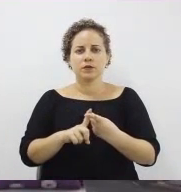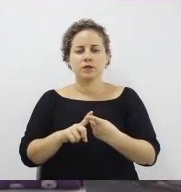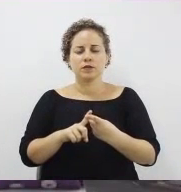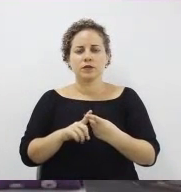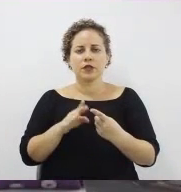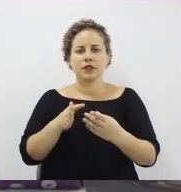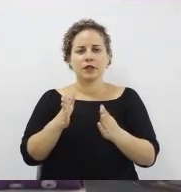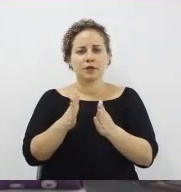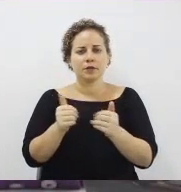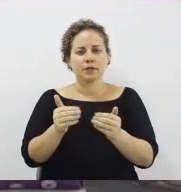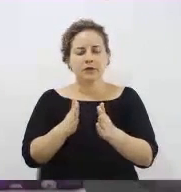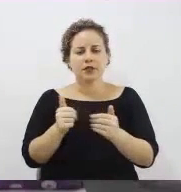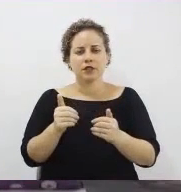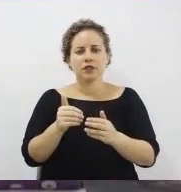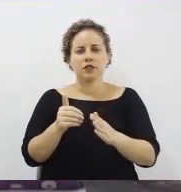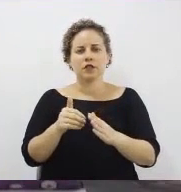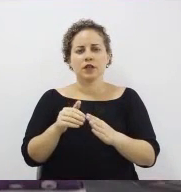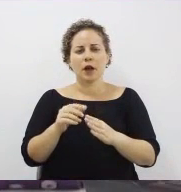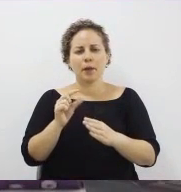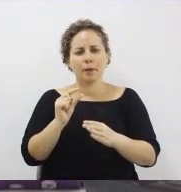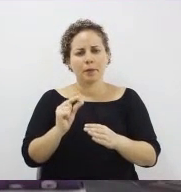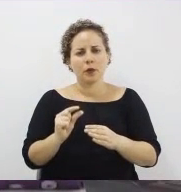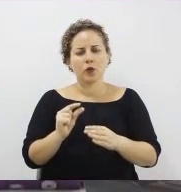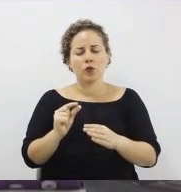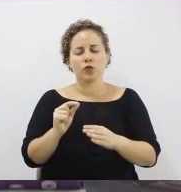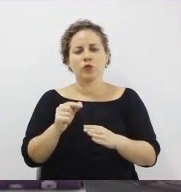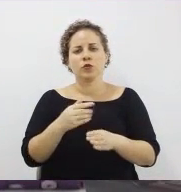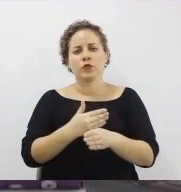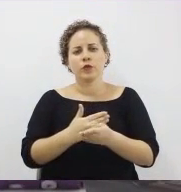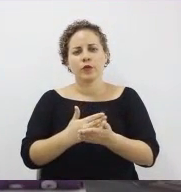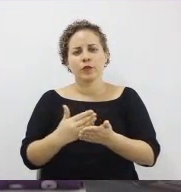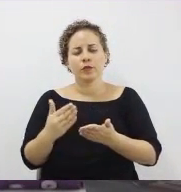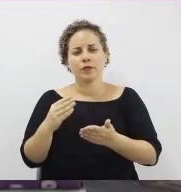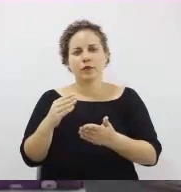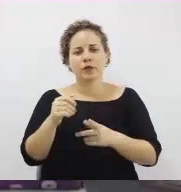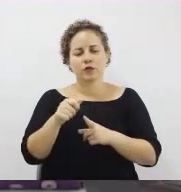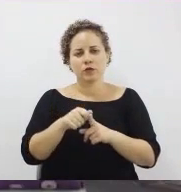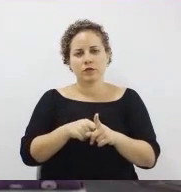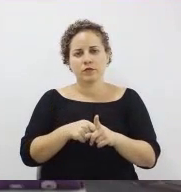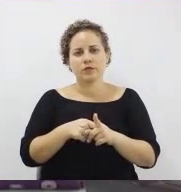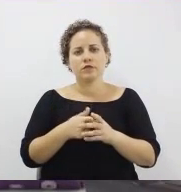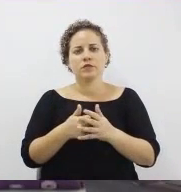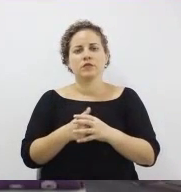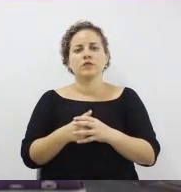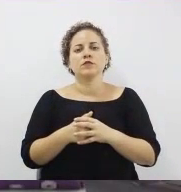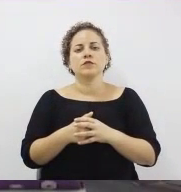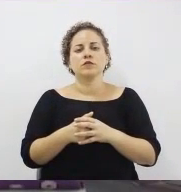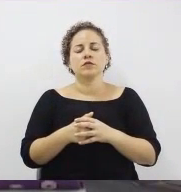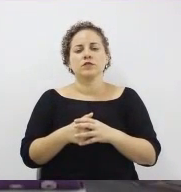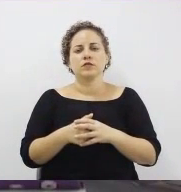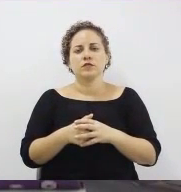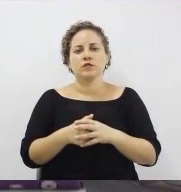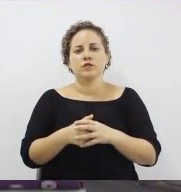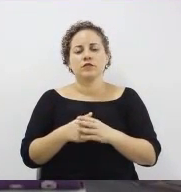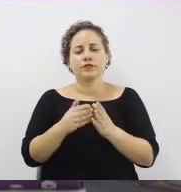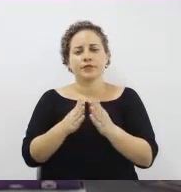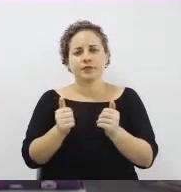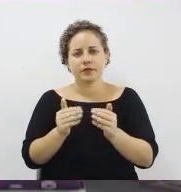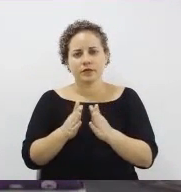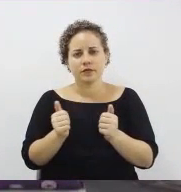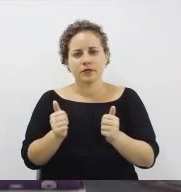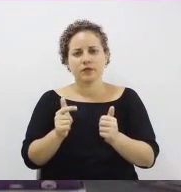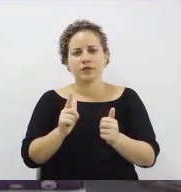entrada de pedidos que era baixa no início do mês e depois ela se elevava. Como esses